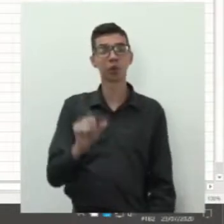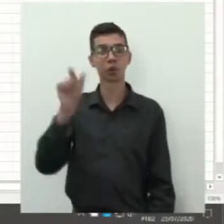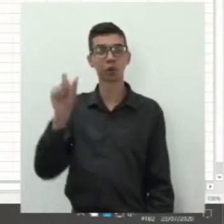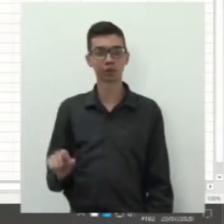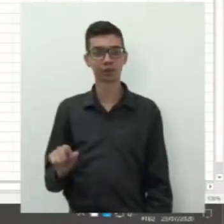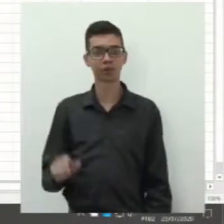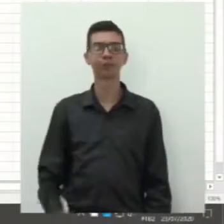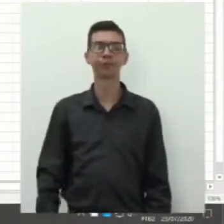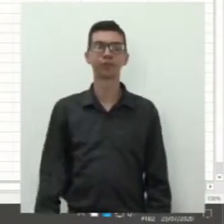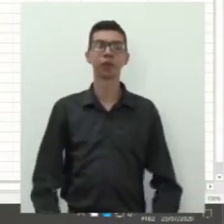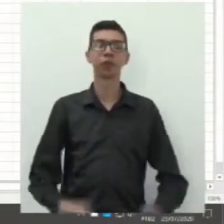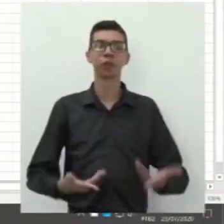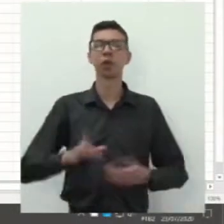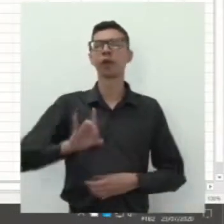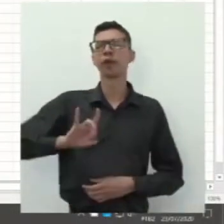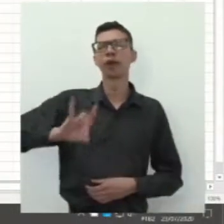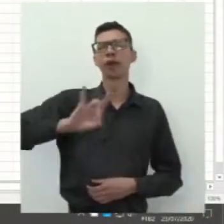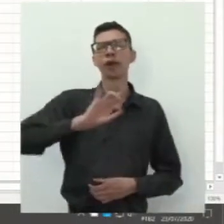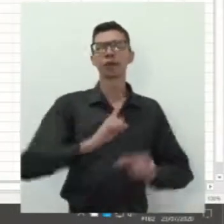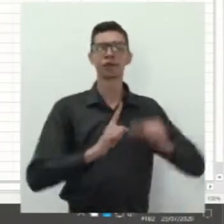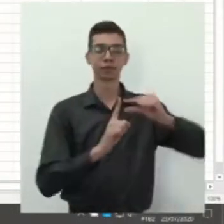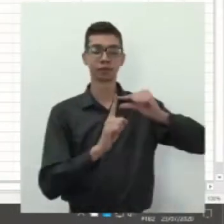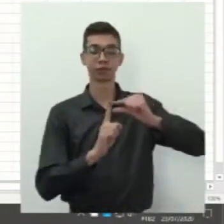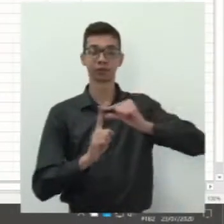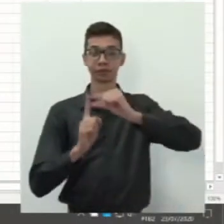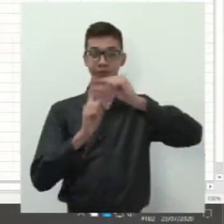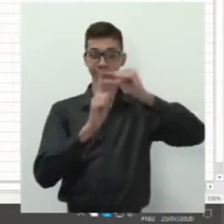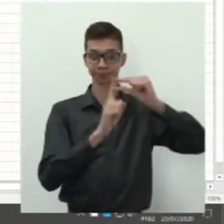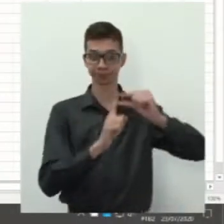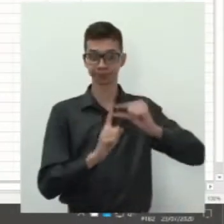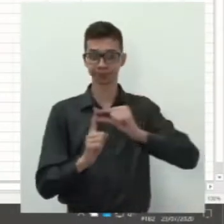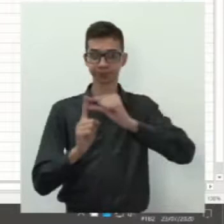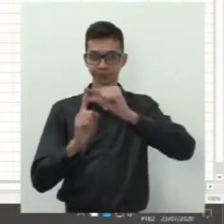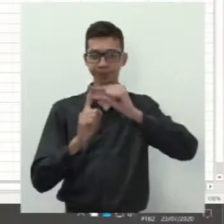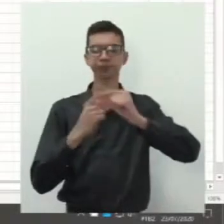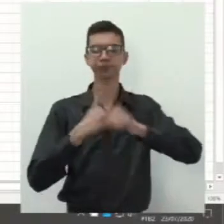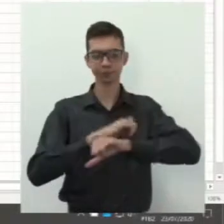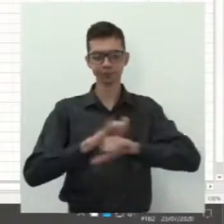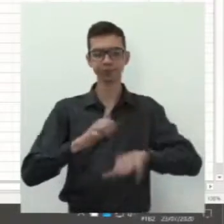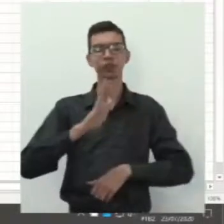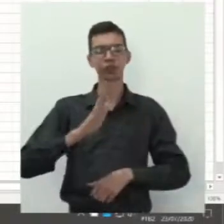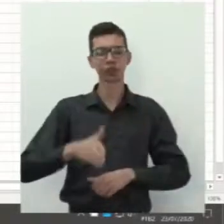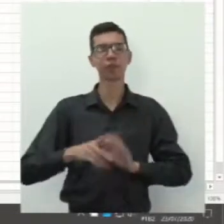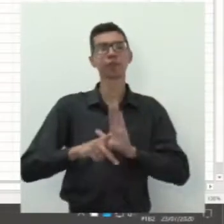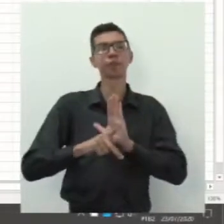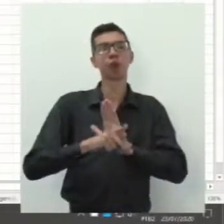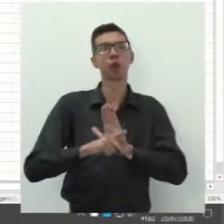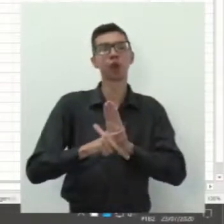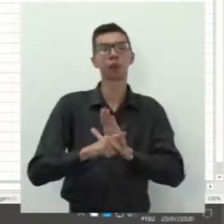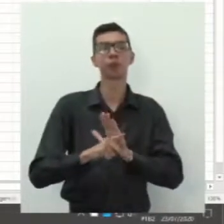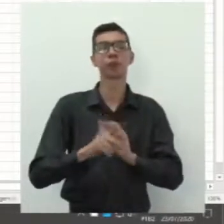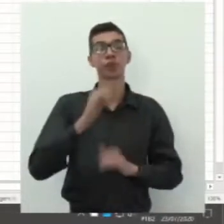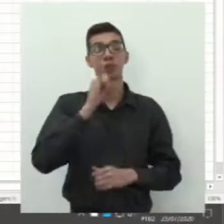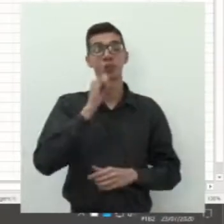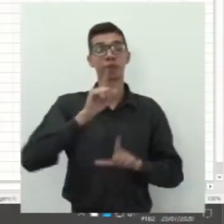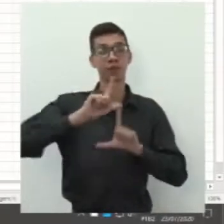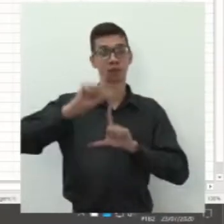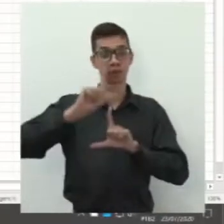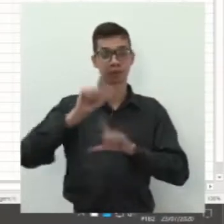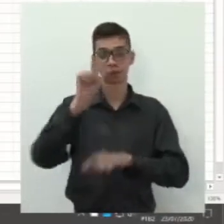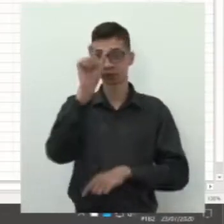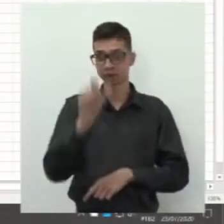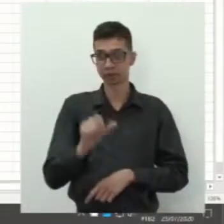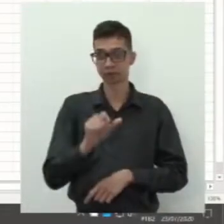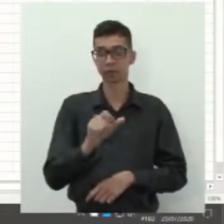célula, né, cada célula tem essa identificação, então, do mesmo jeito que eu inseri, eu posso, por exemplo, excluir. Aqui eu excluí a